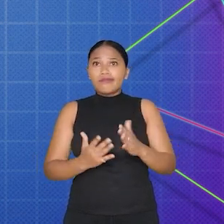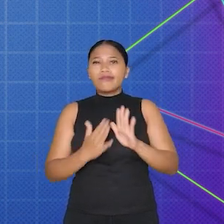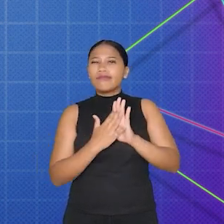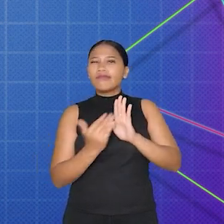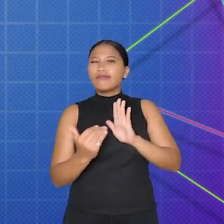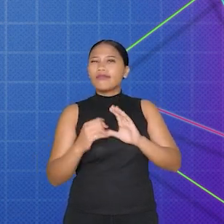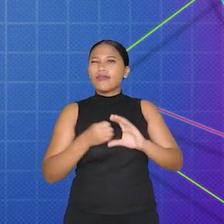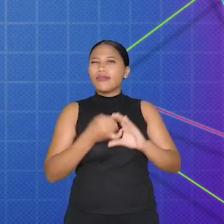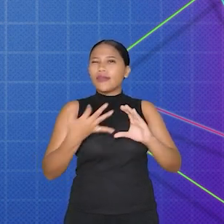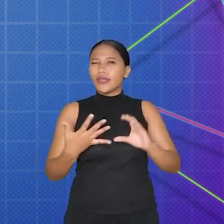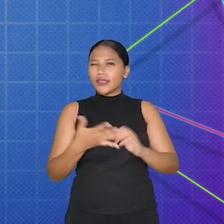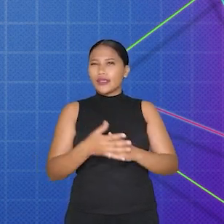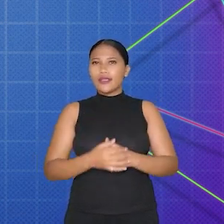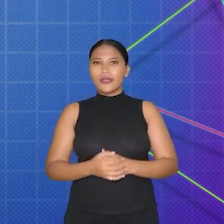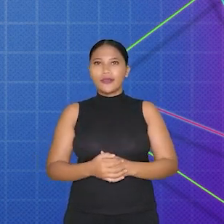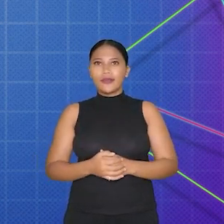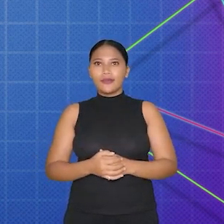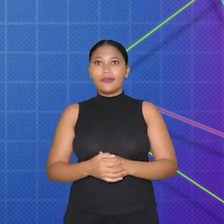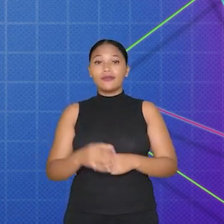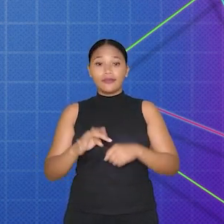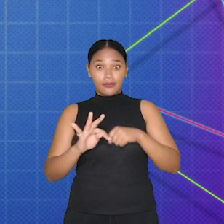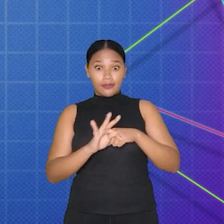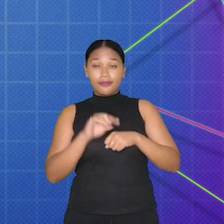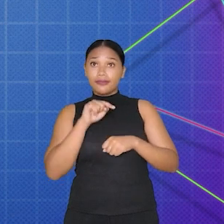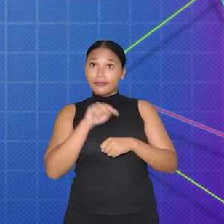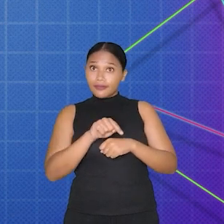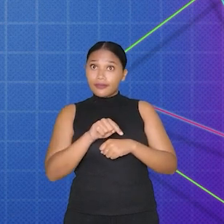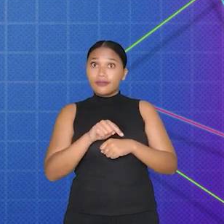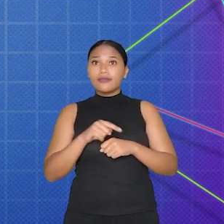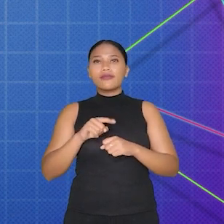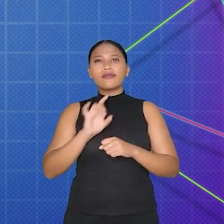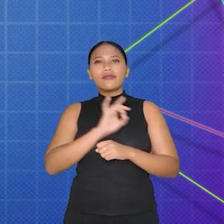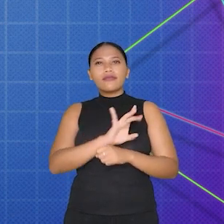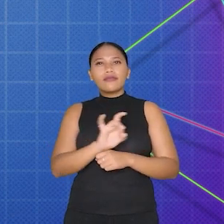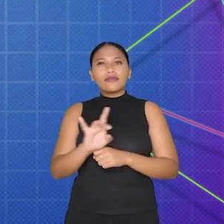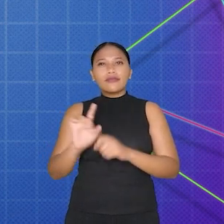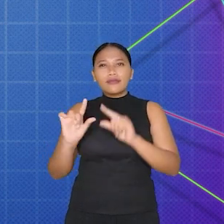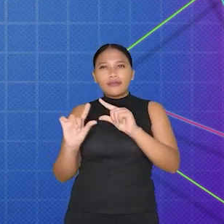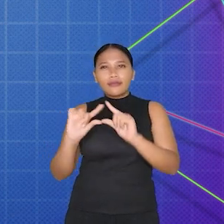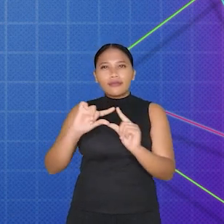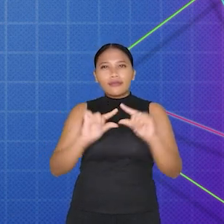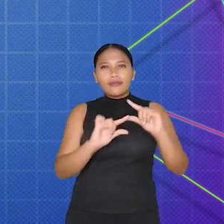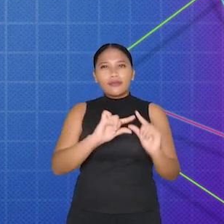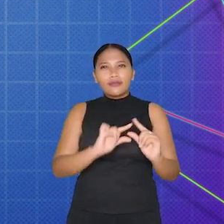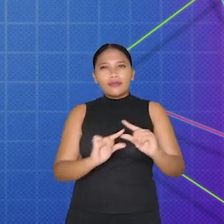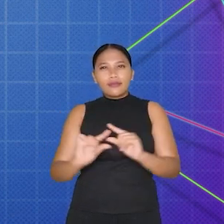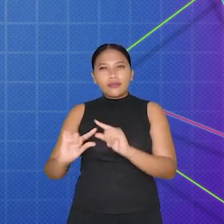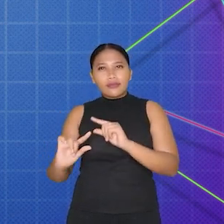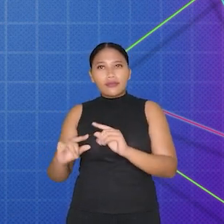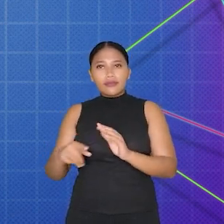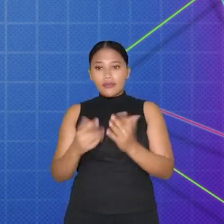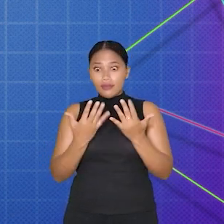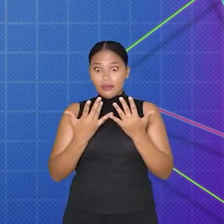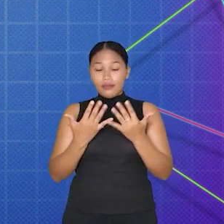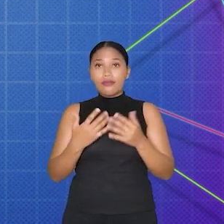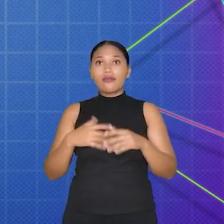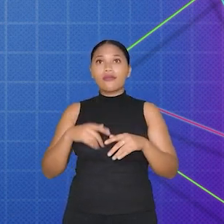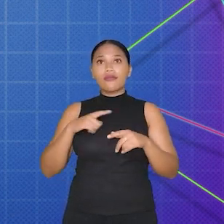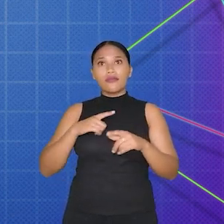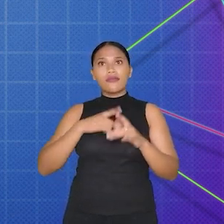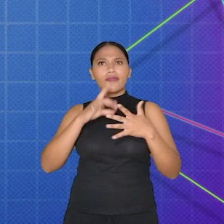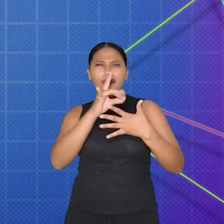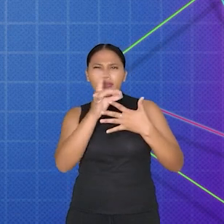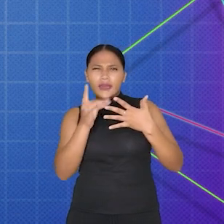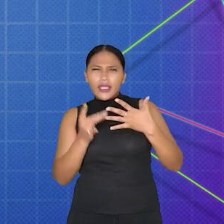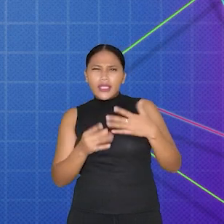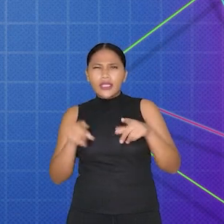acabou gerando uma estética característica. Na técnica de pixel art, cada pixel é desenhado manualmente, o que permite um